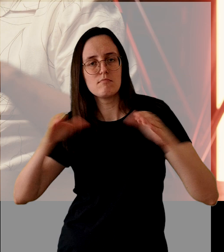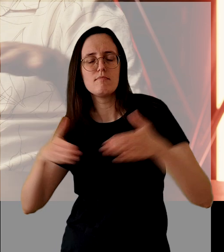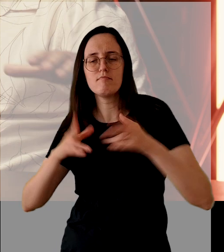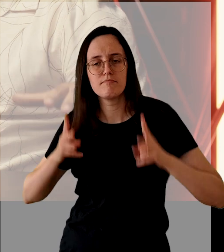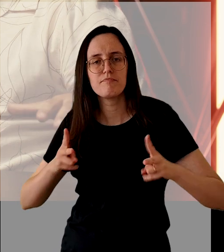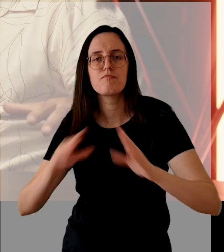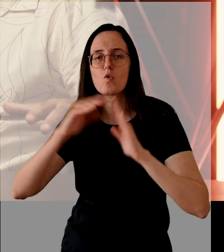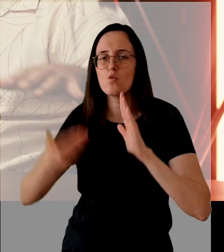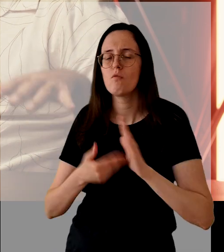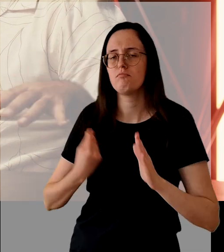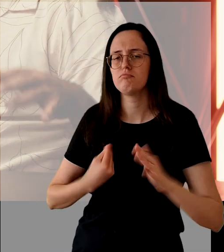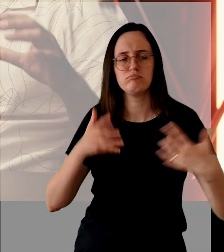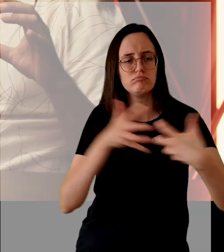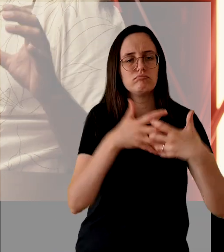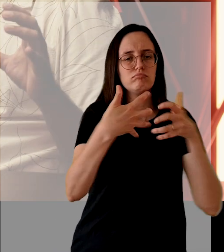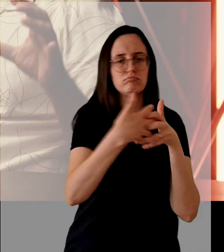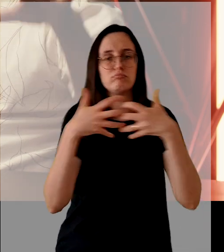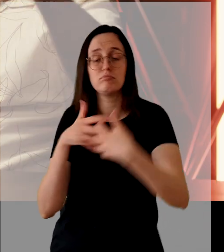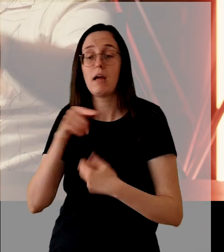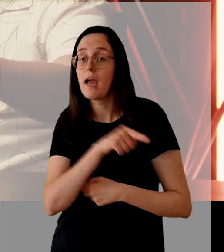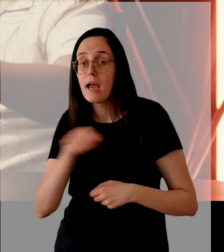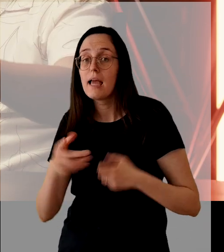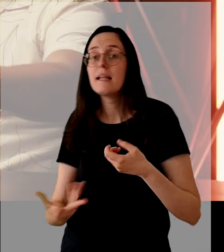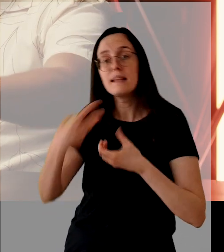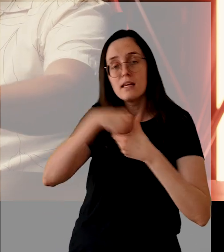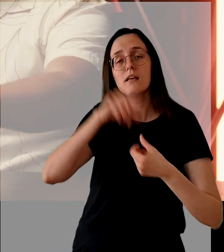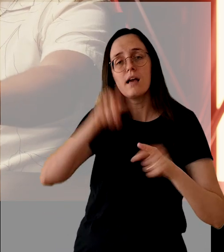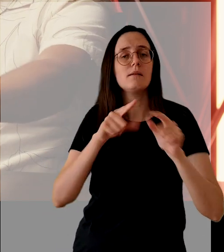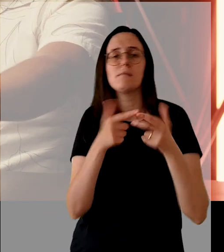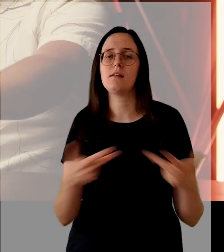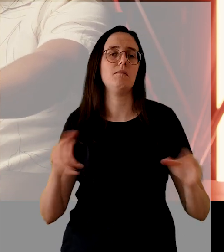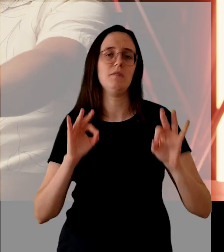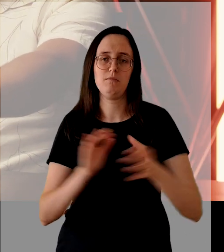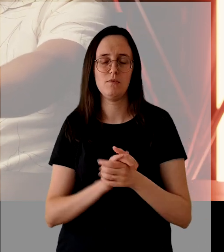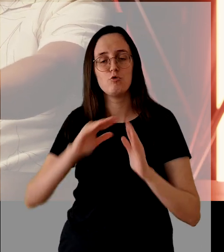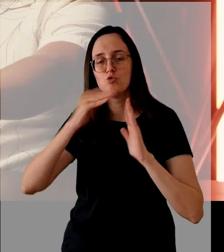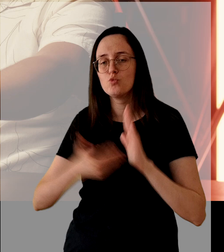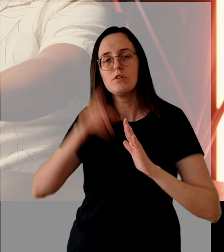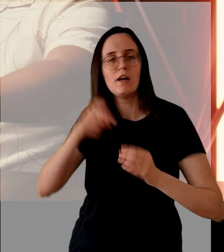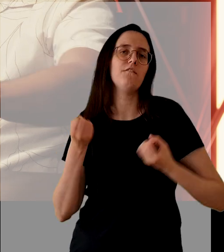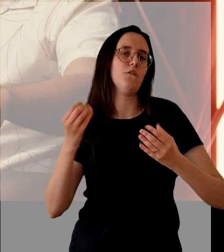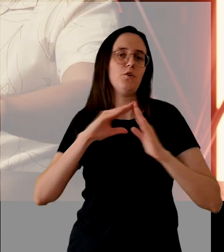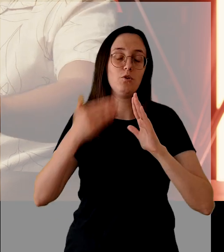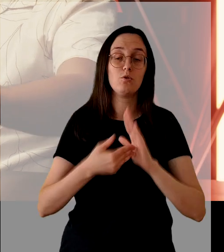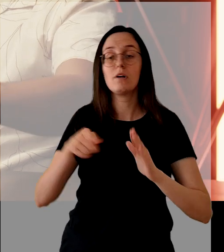todos os boletins integrados. E isso tudo dentro dos arquivos. Ele entra tudo como metadado.